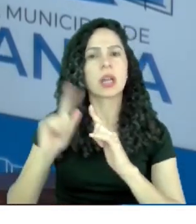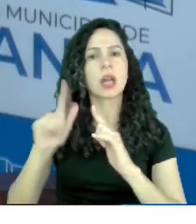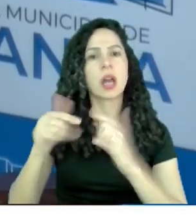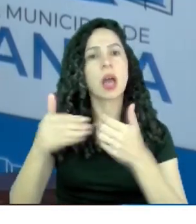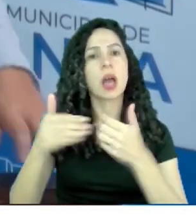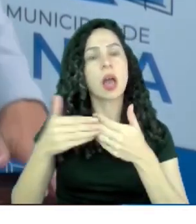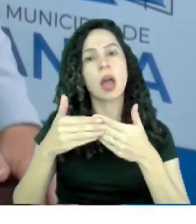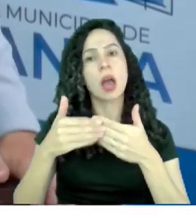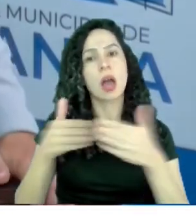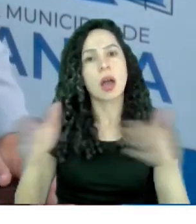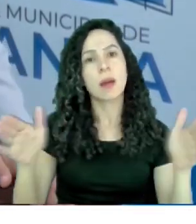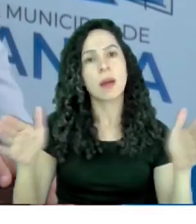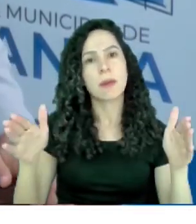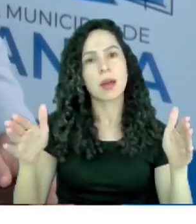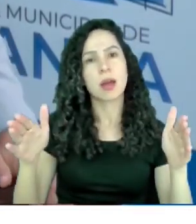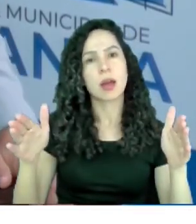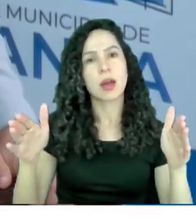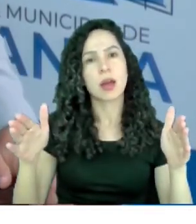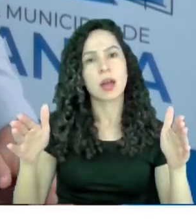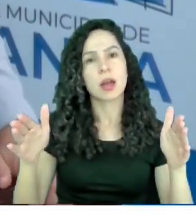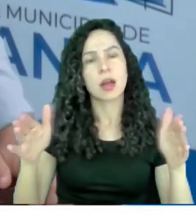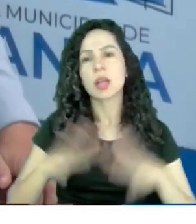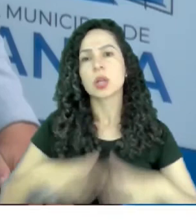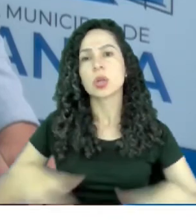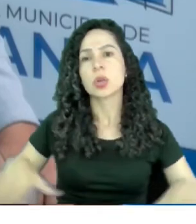todas as religiões.